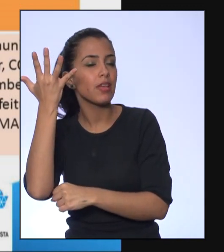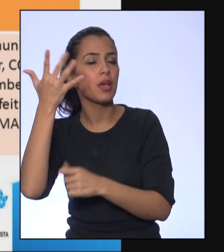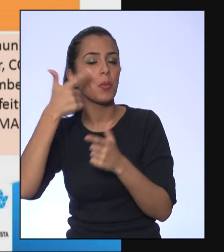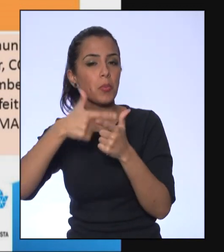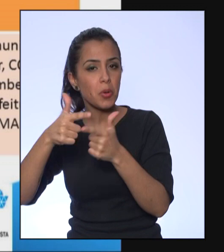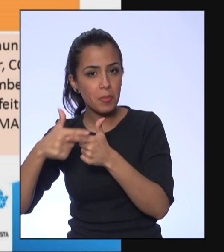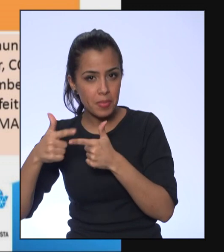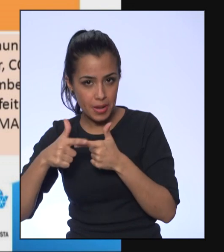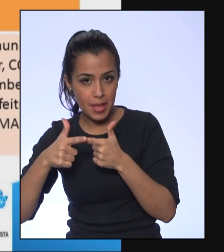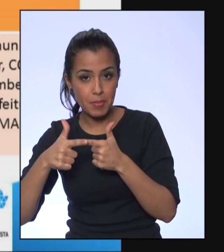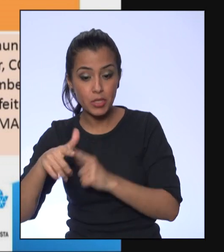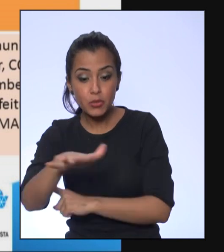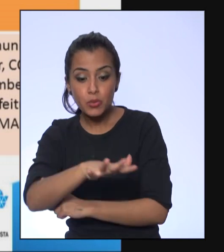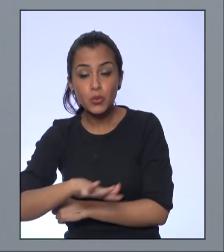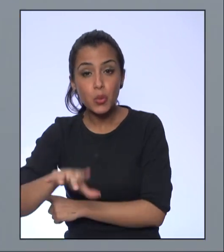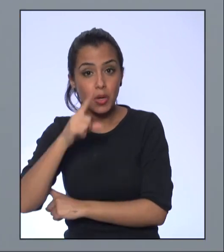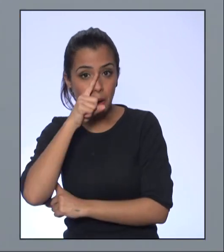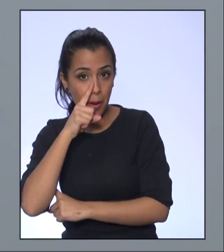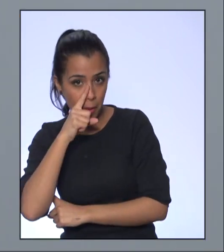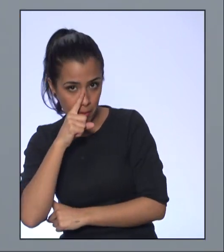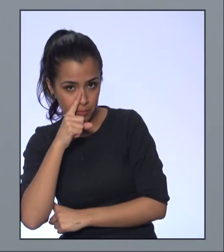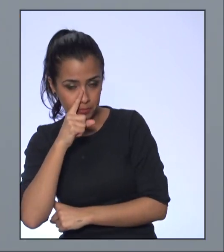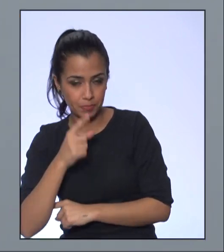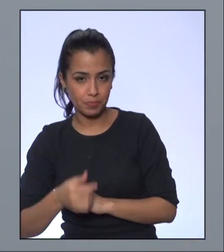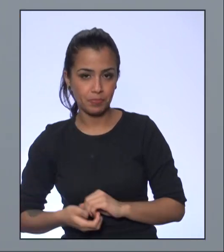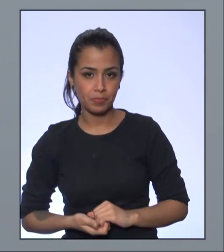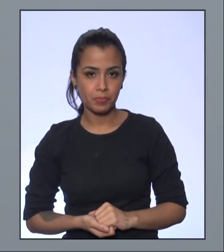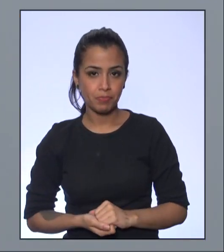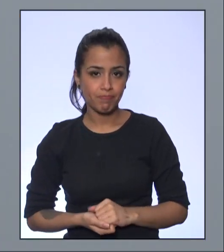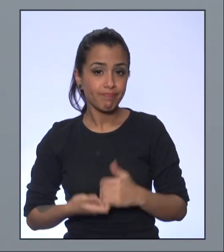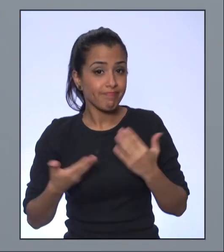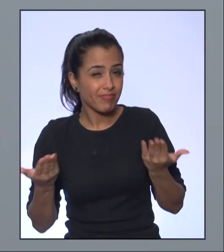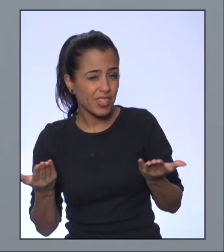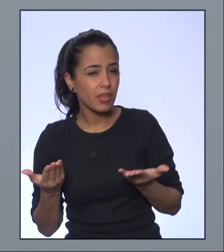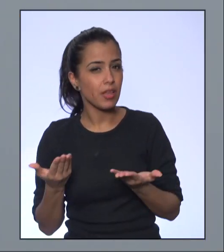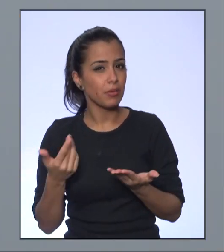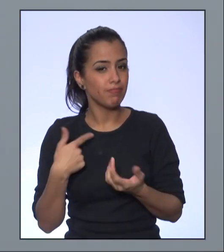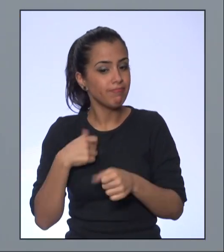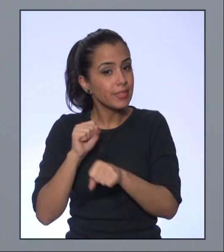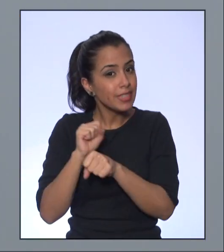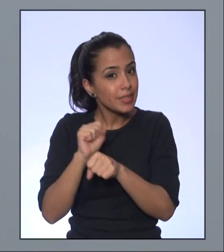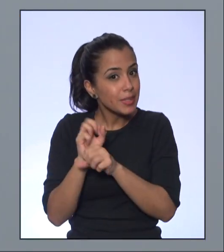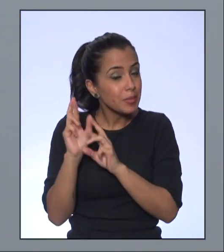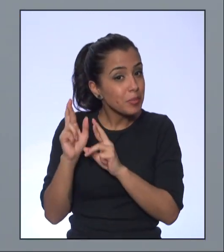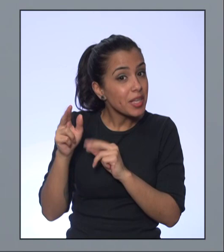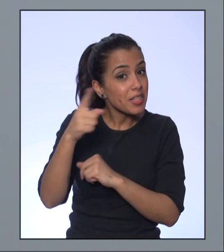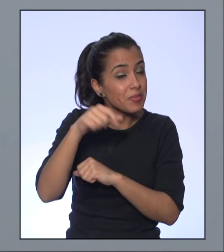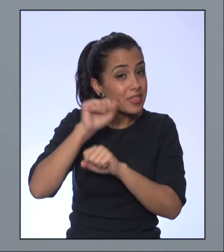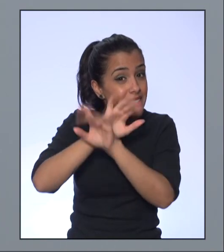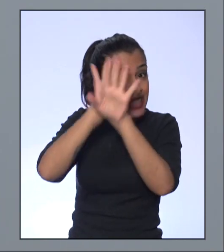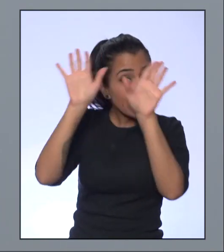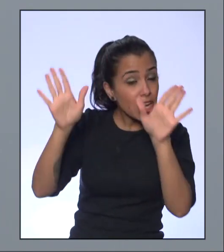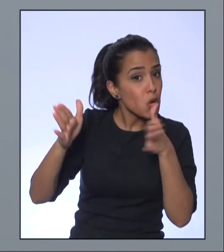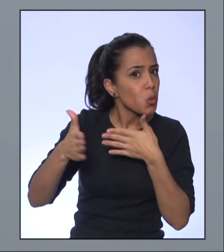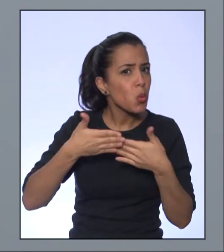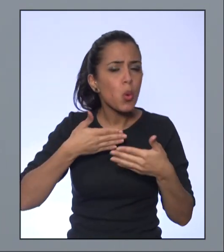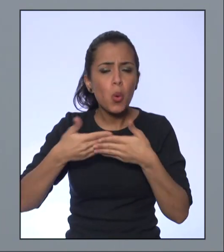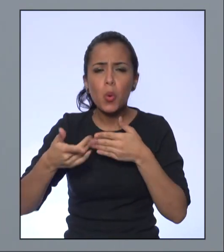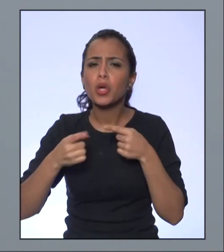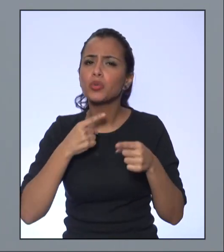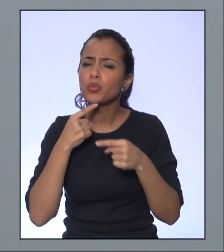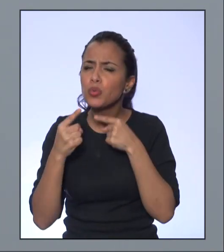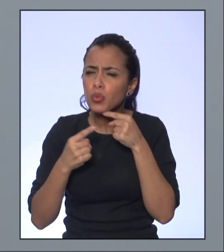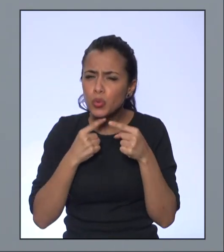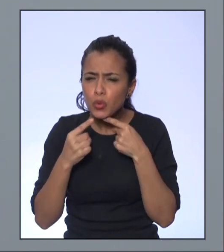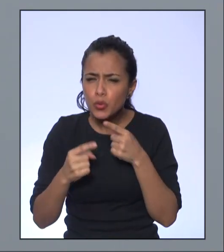riscos da localidade. Bom, espero ter sido clara. Qualquer dúvida, entre em